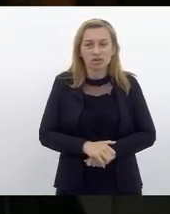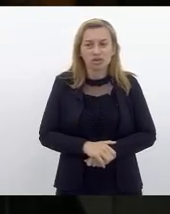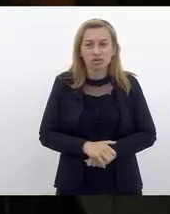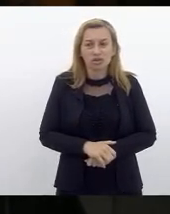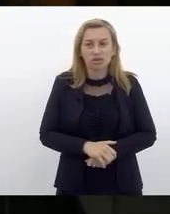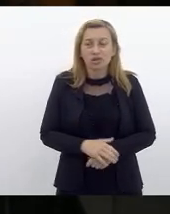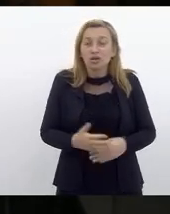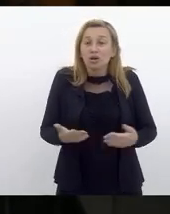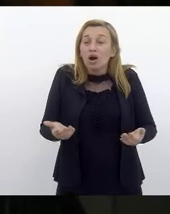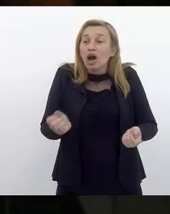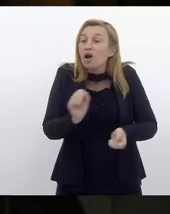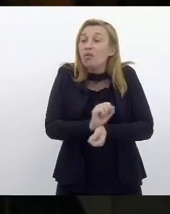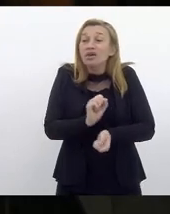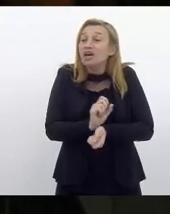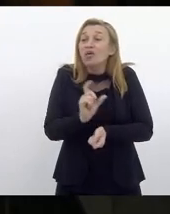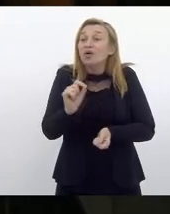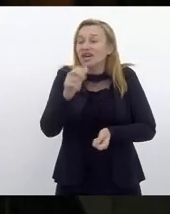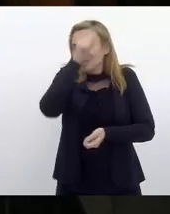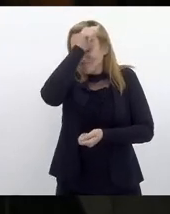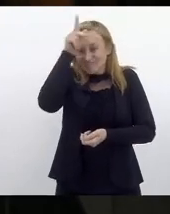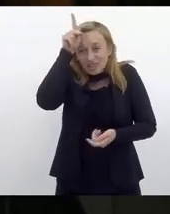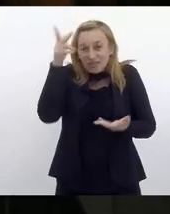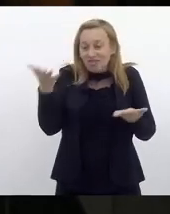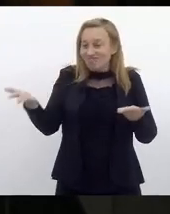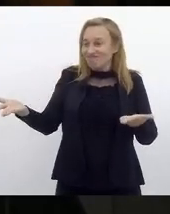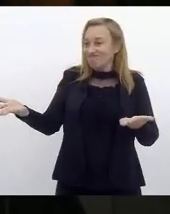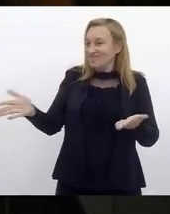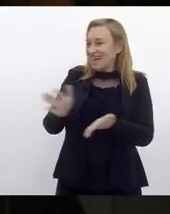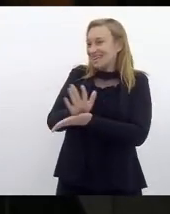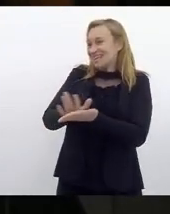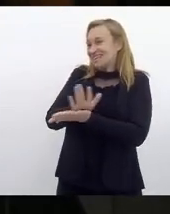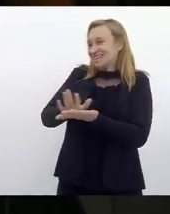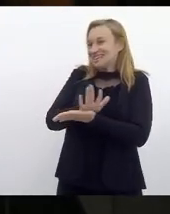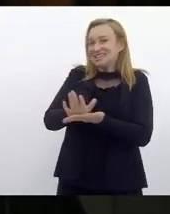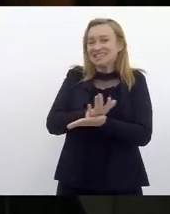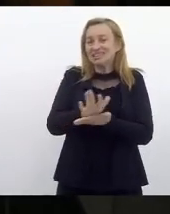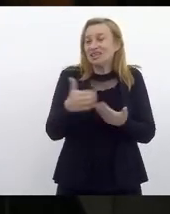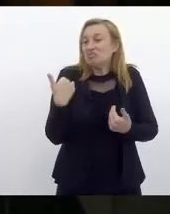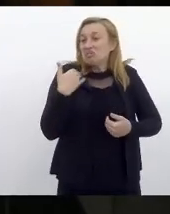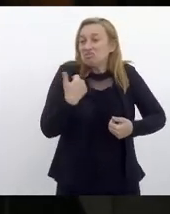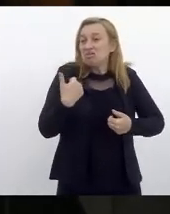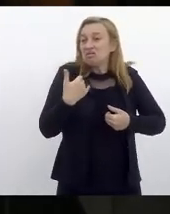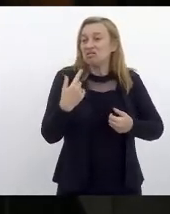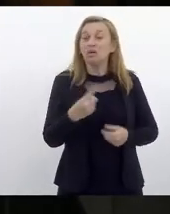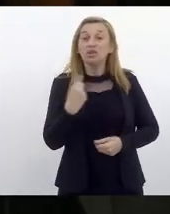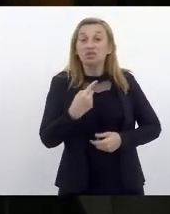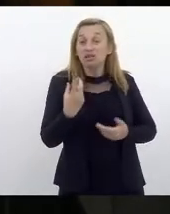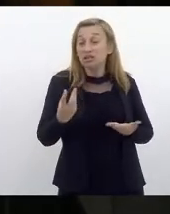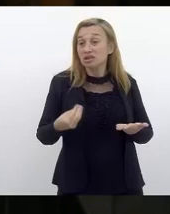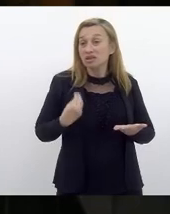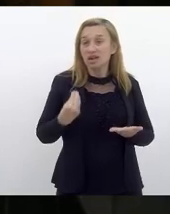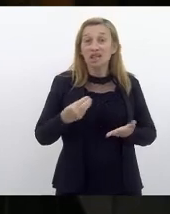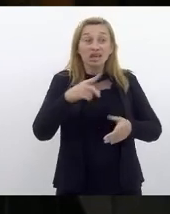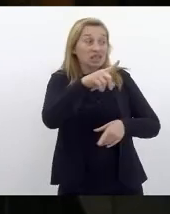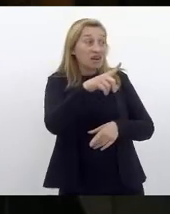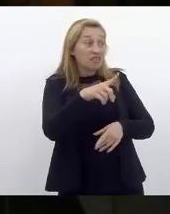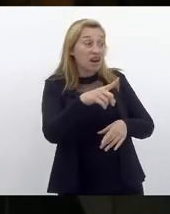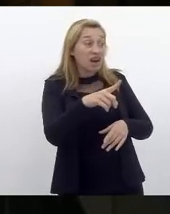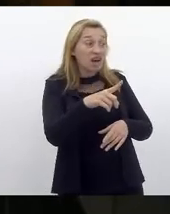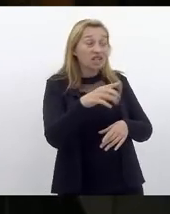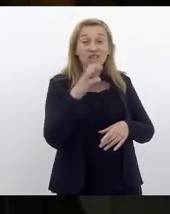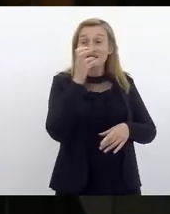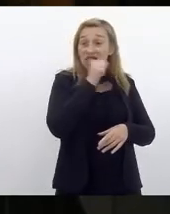o que esperar de um prefeito desse? Nada. Está pouco se lixando. Estava no fim de semana fazendo